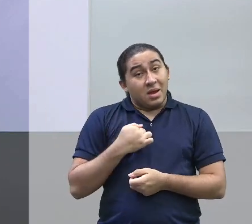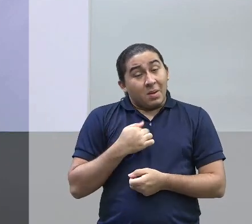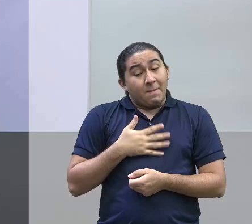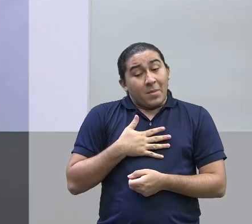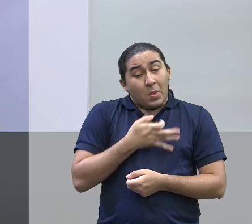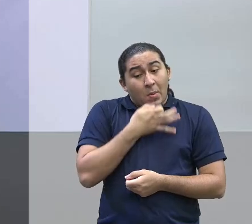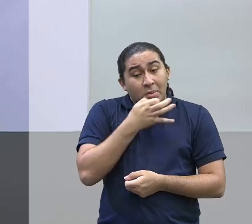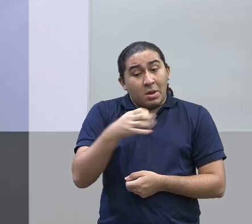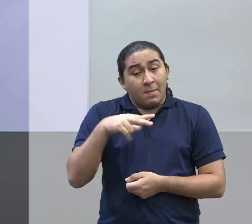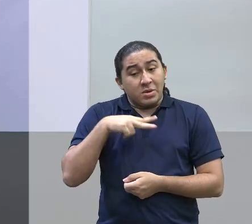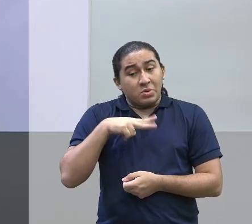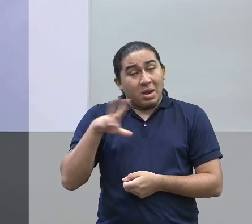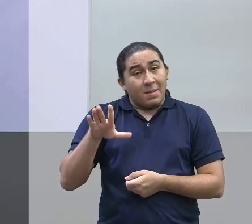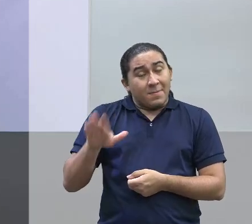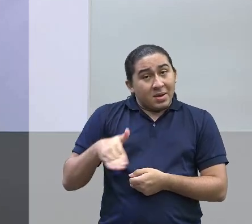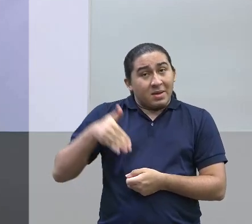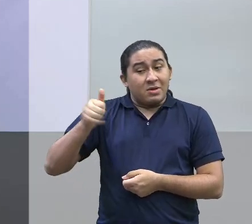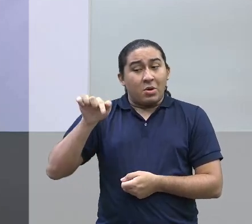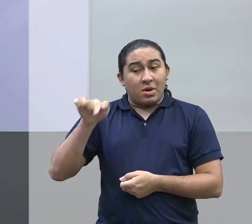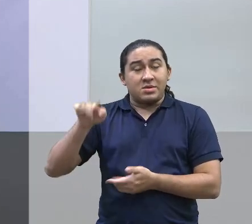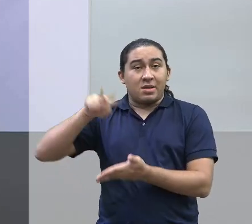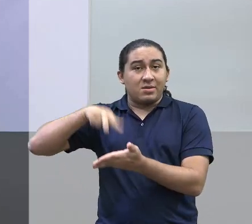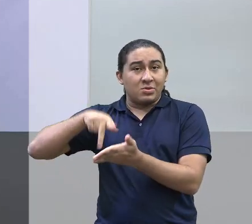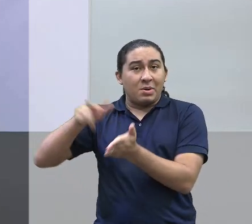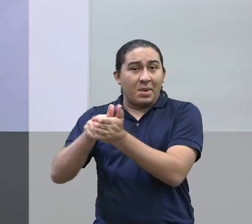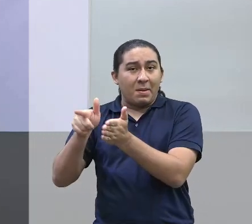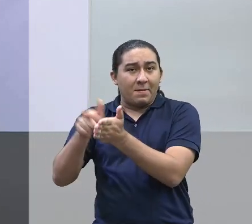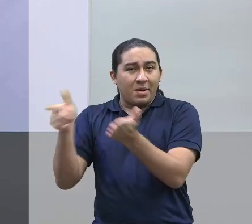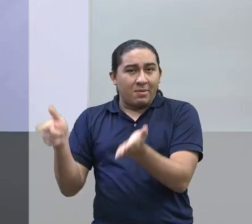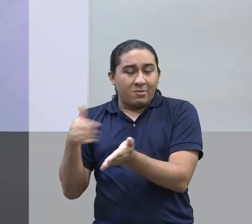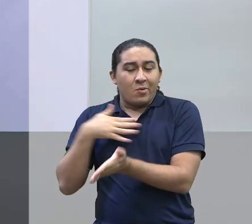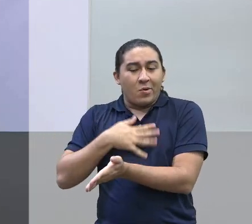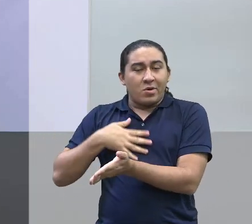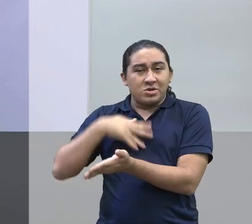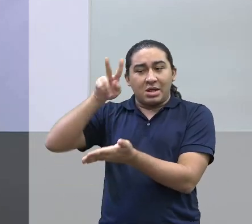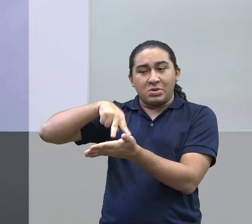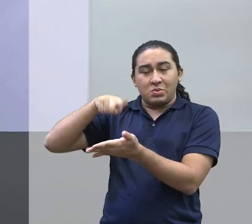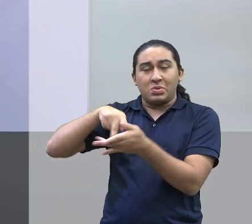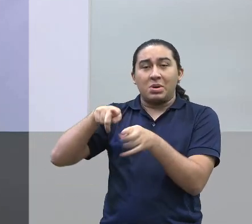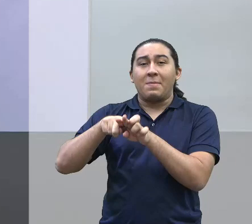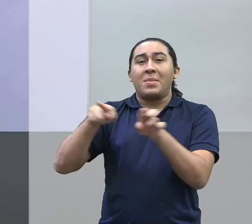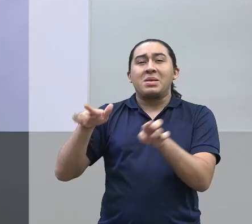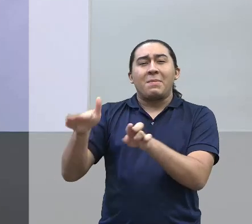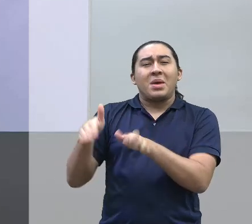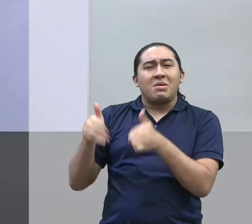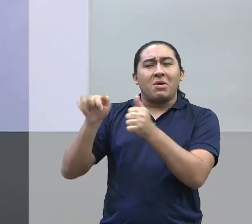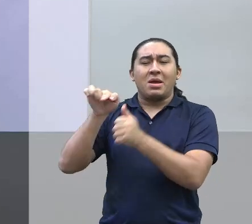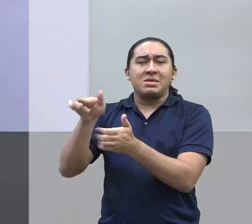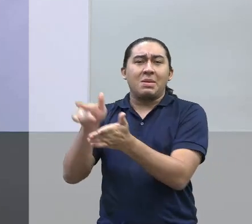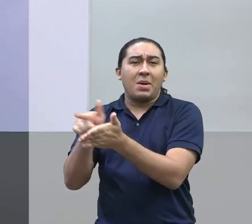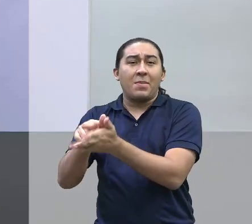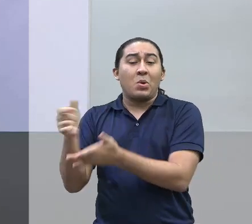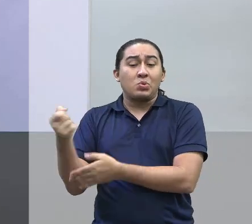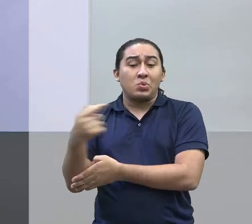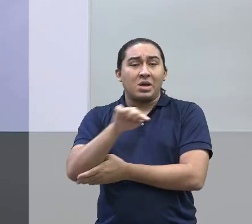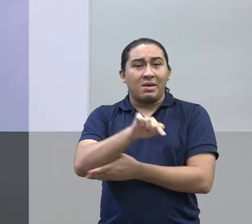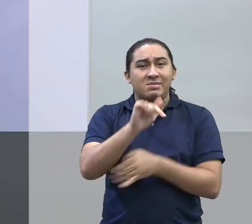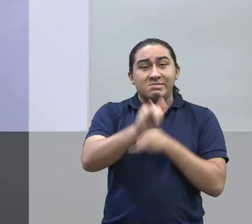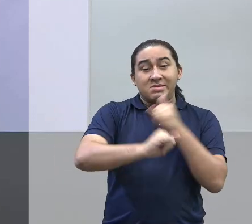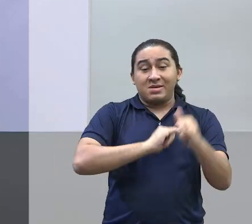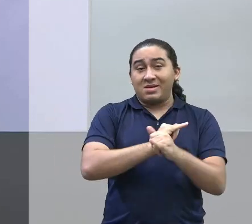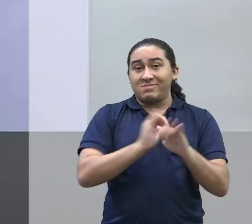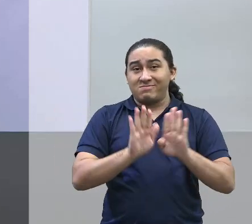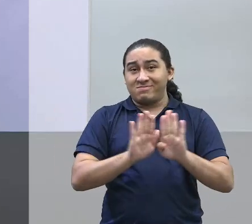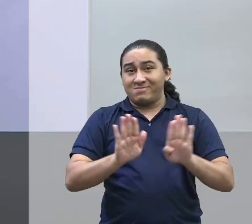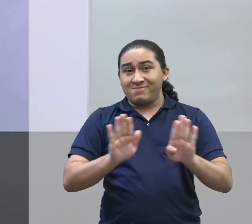gosto muito de ler impresso, gosto muito de leitura, mas prefiro a leitura impressa do que a leitura virtual. A